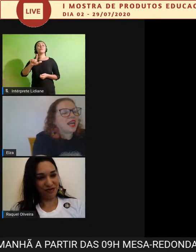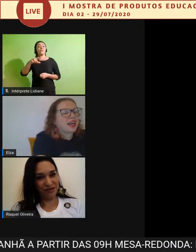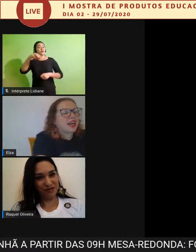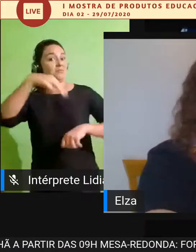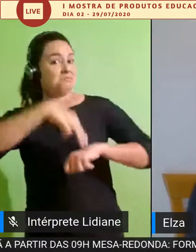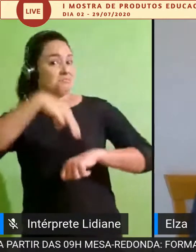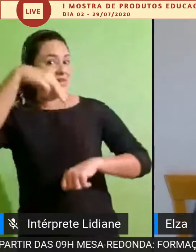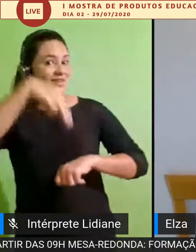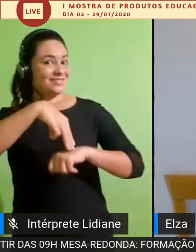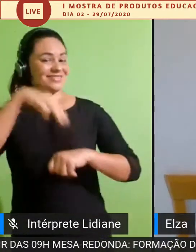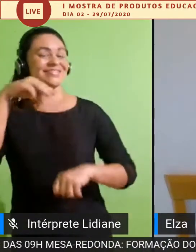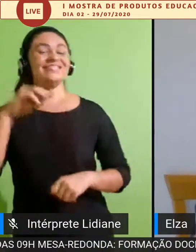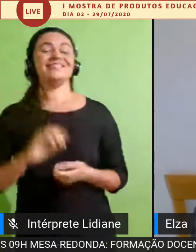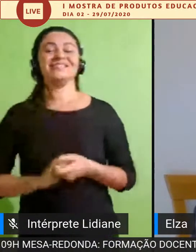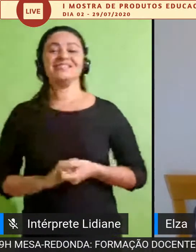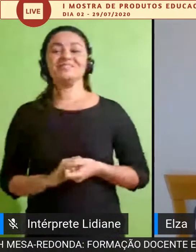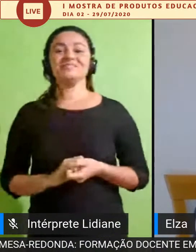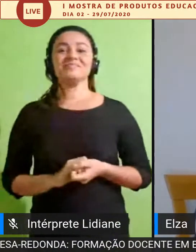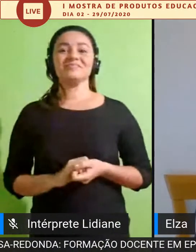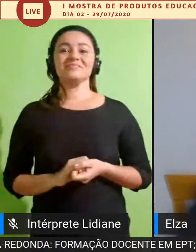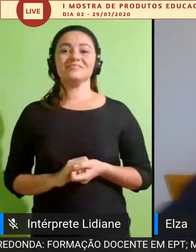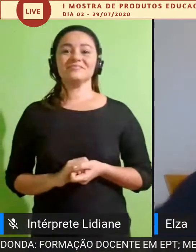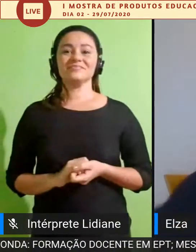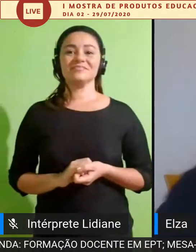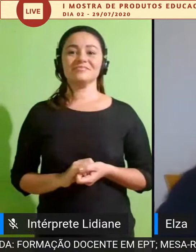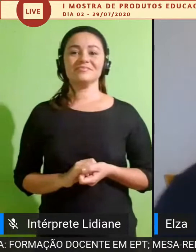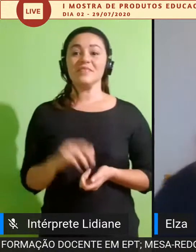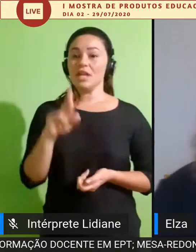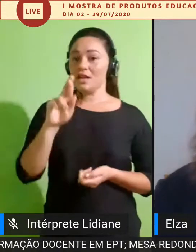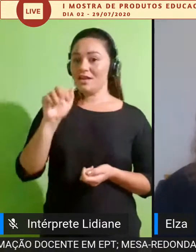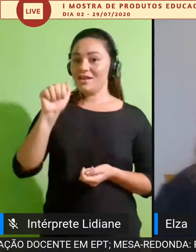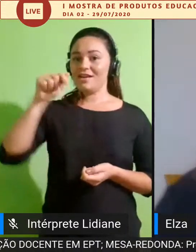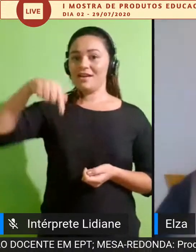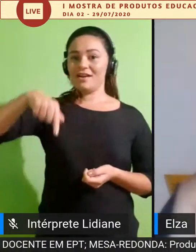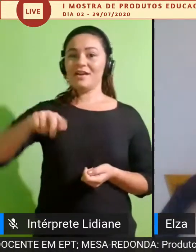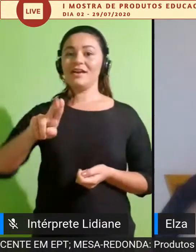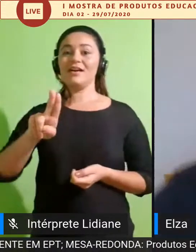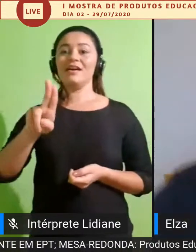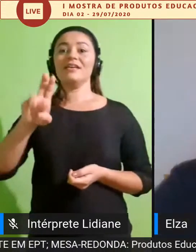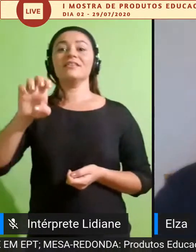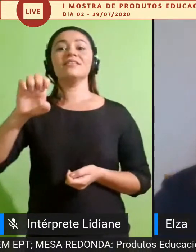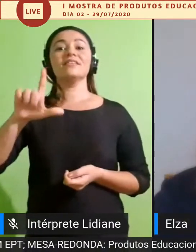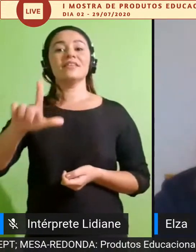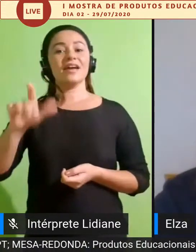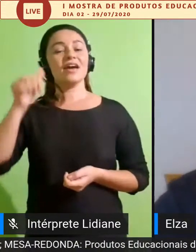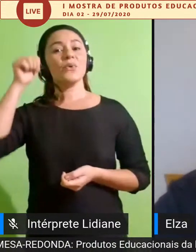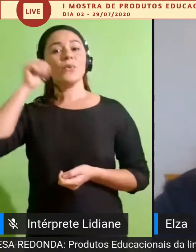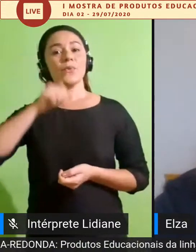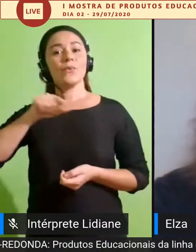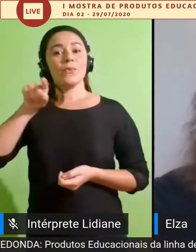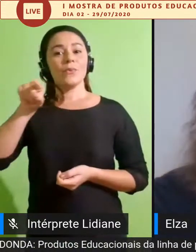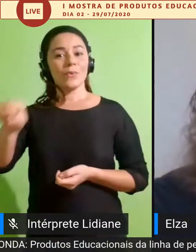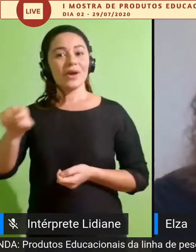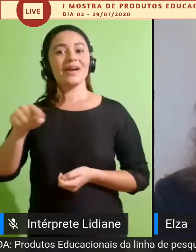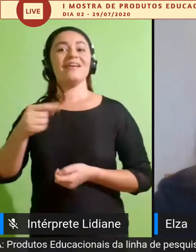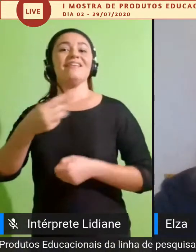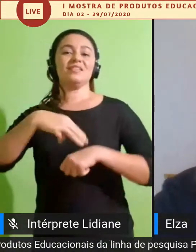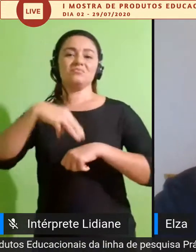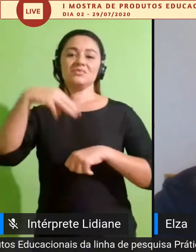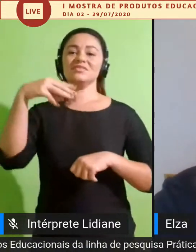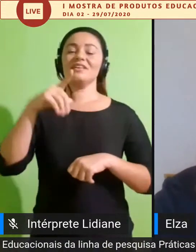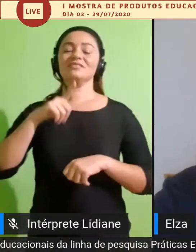Jesus. Raquel é graduada pela Universidade Federal do Maranhão e em serviço social, bacharelado pela Universidade Federal